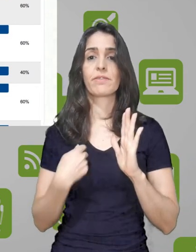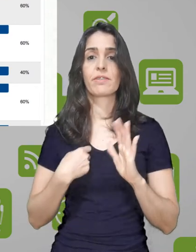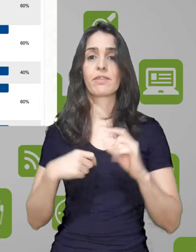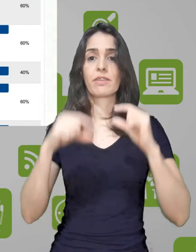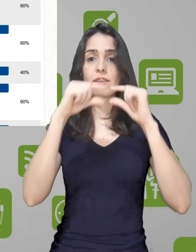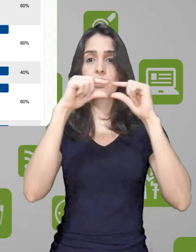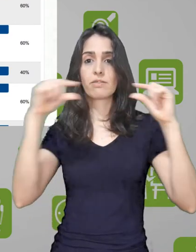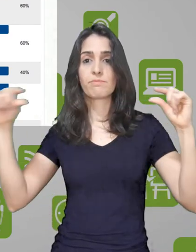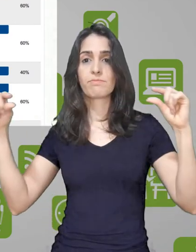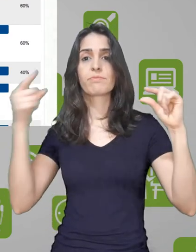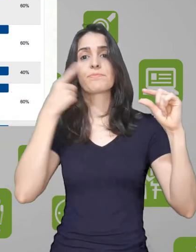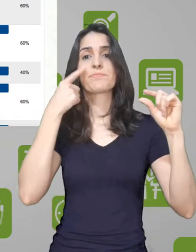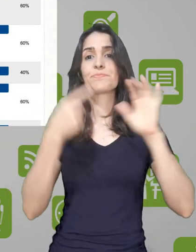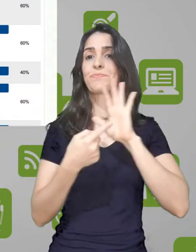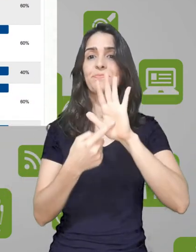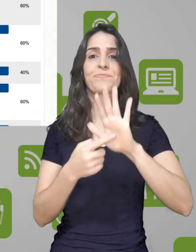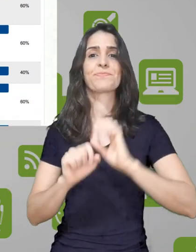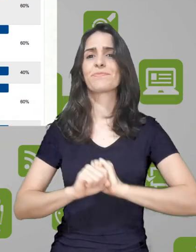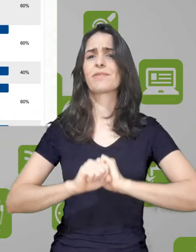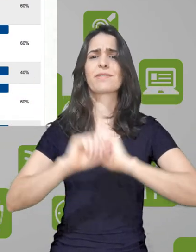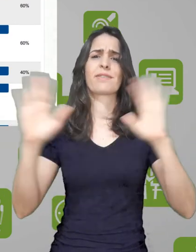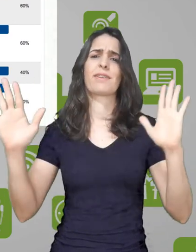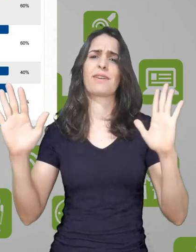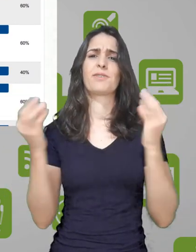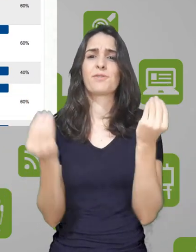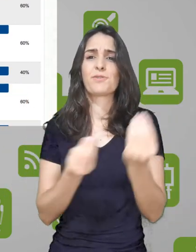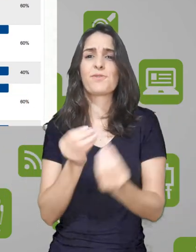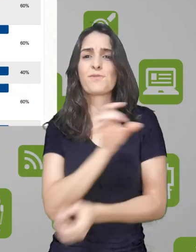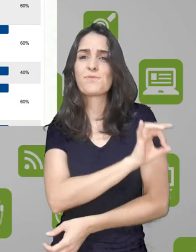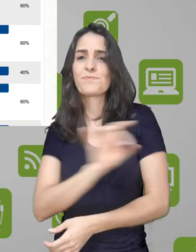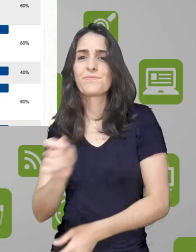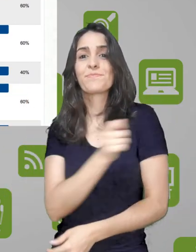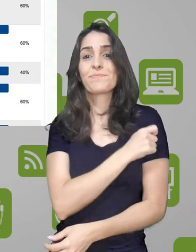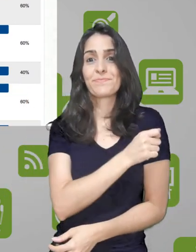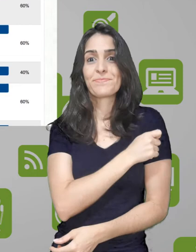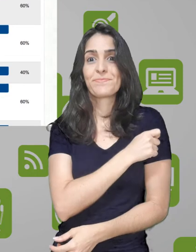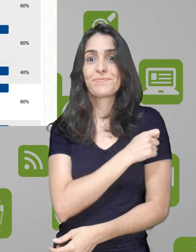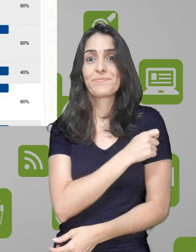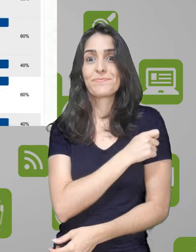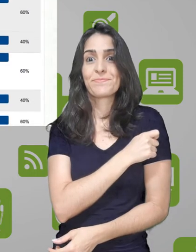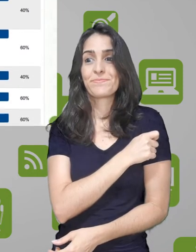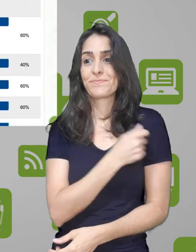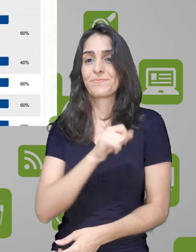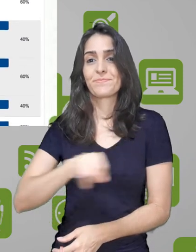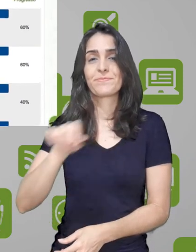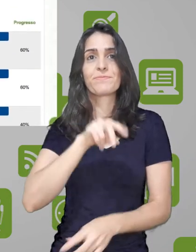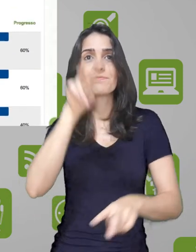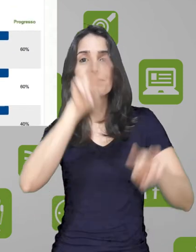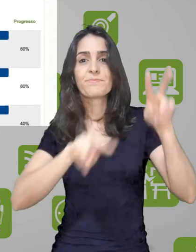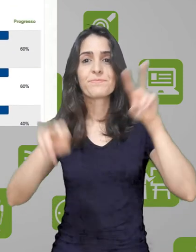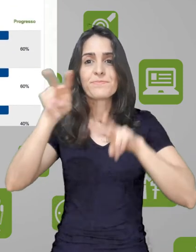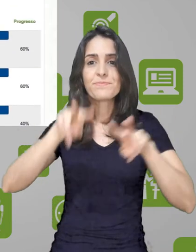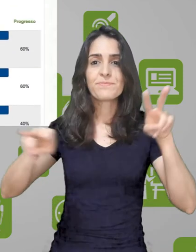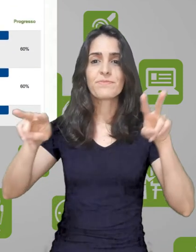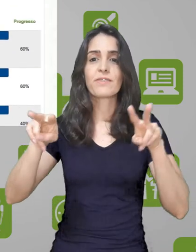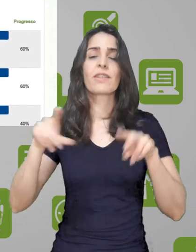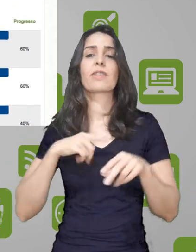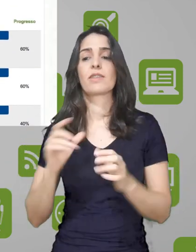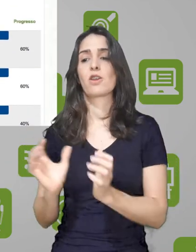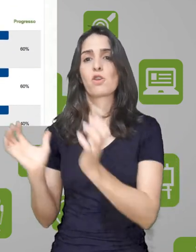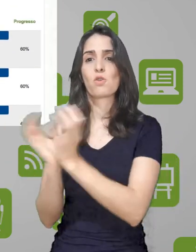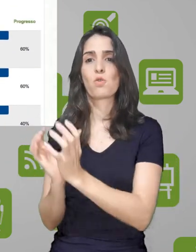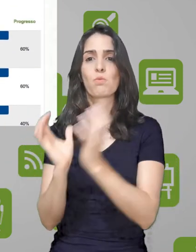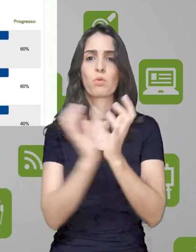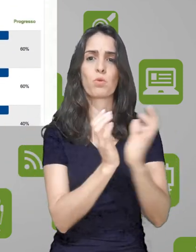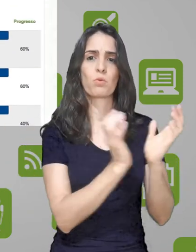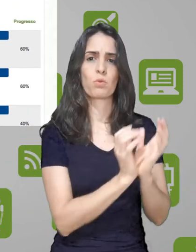aqui a barra consegue mostrar né de uma forma muito prática a situação de cada aluno então percorrendo aqui né